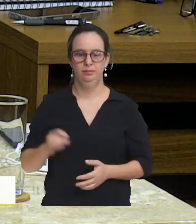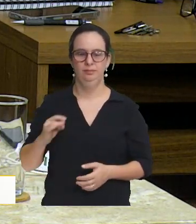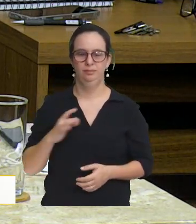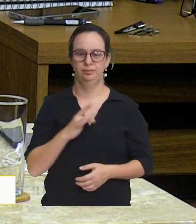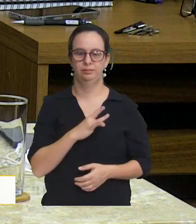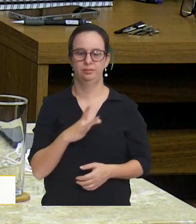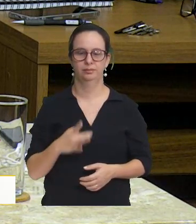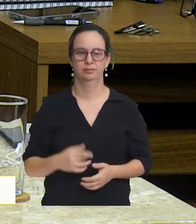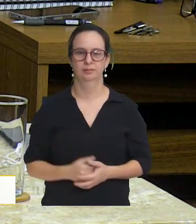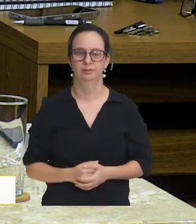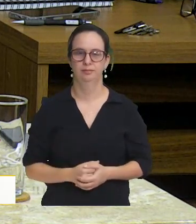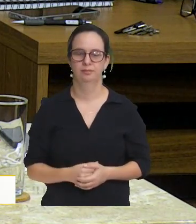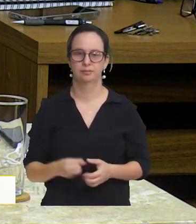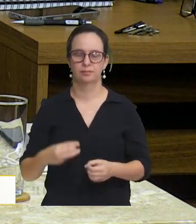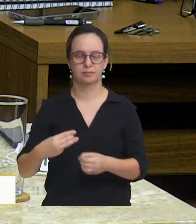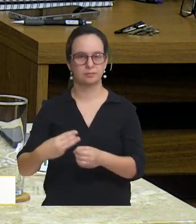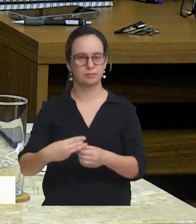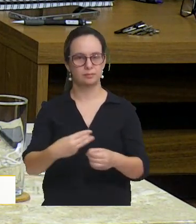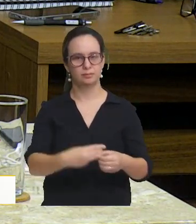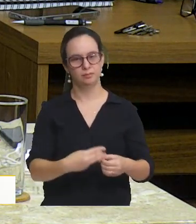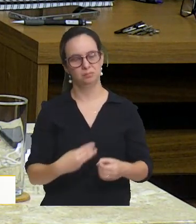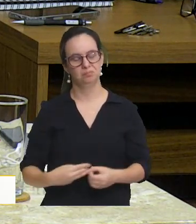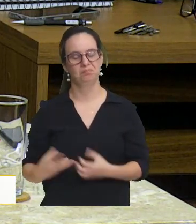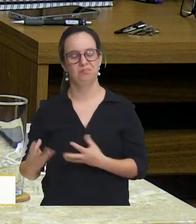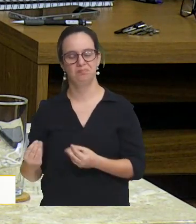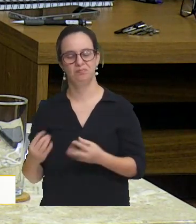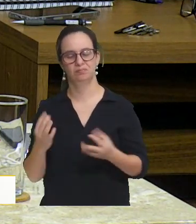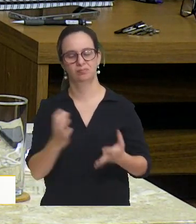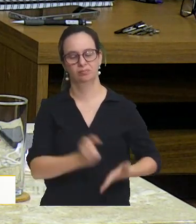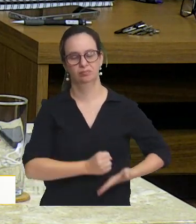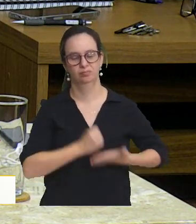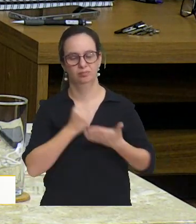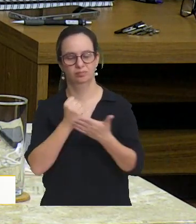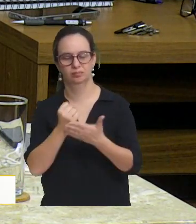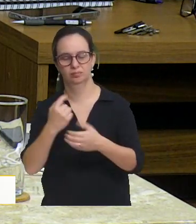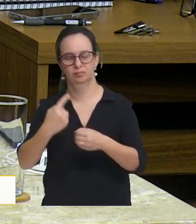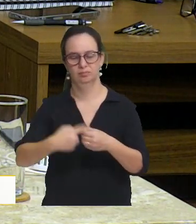tanto pela nossa cidade, né,